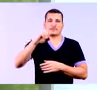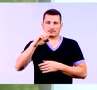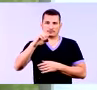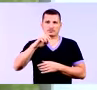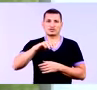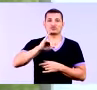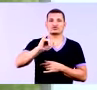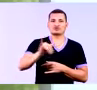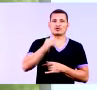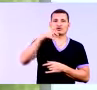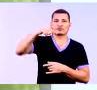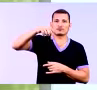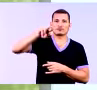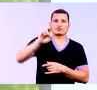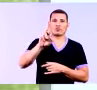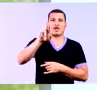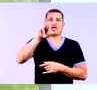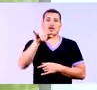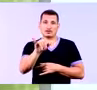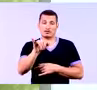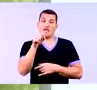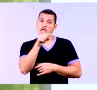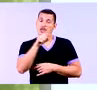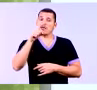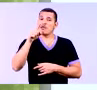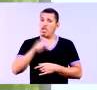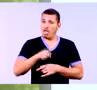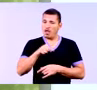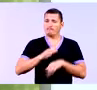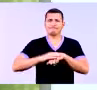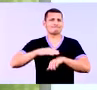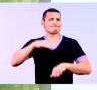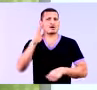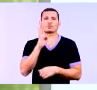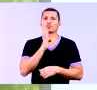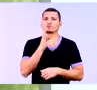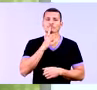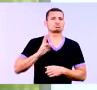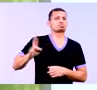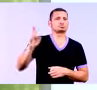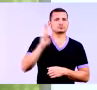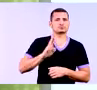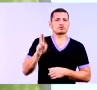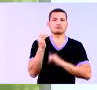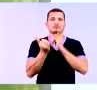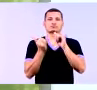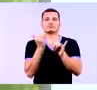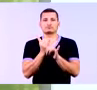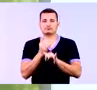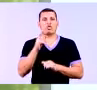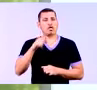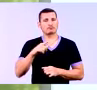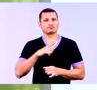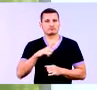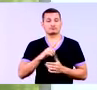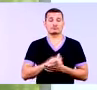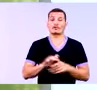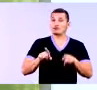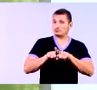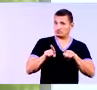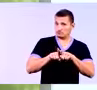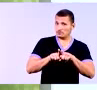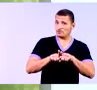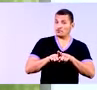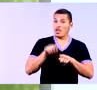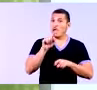jQuery. Ele é, sem dúvida, um dos mais conhecidos e utilizados hoje na internet. Vale esclarecer que ele